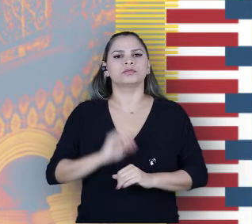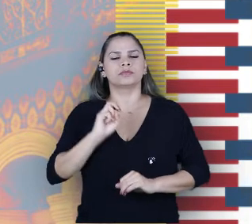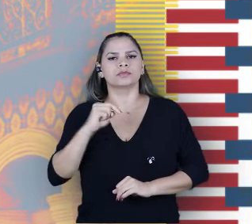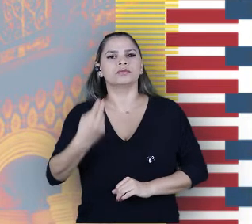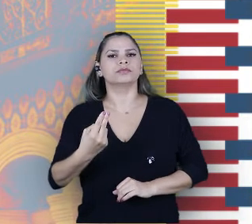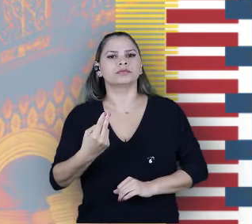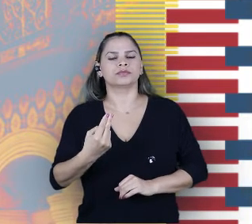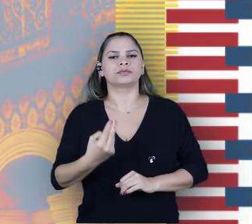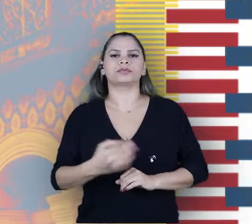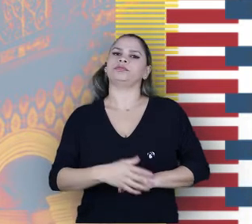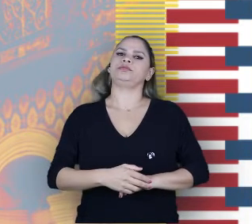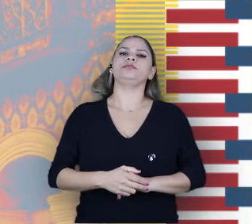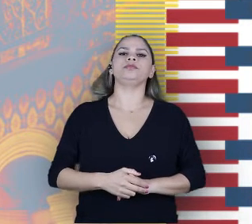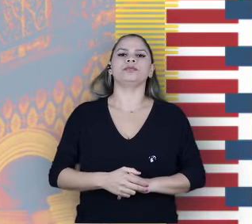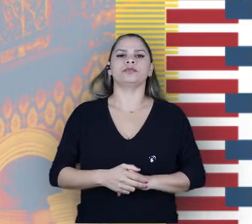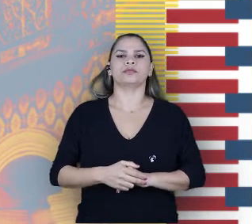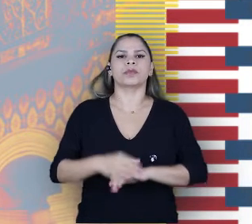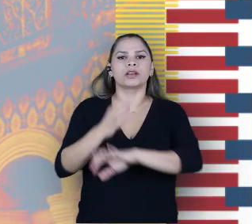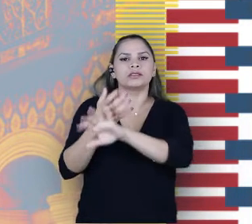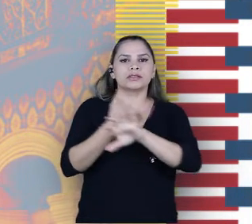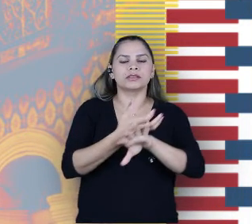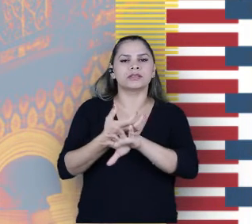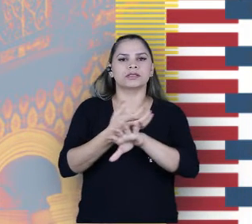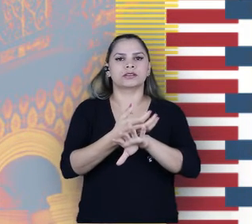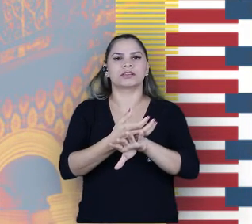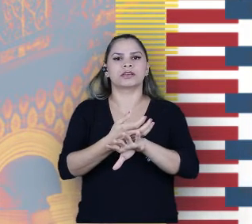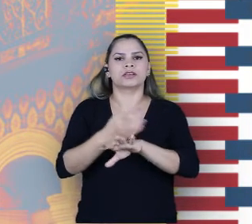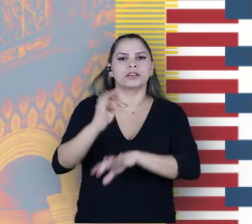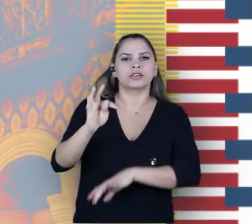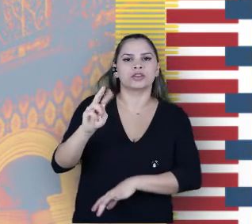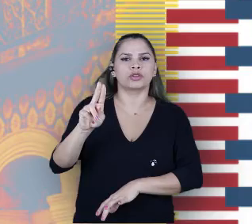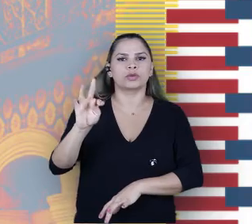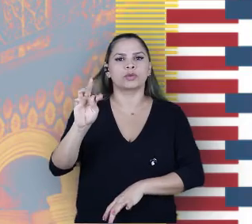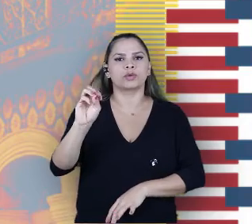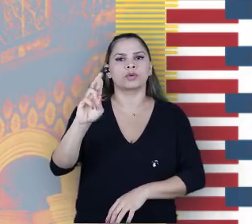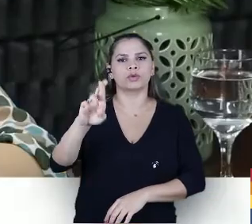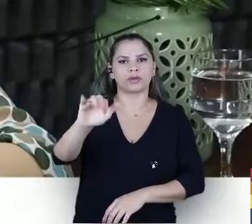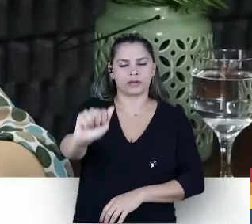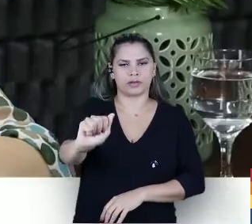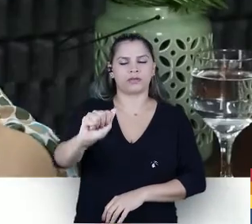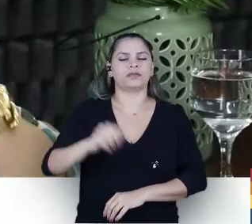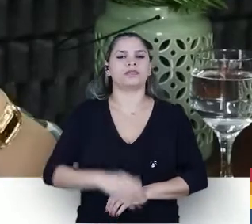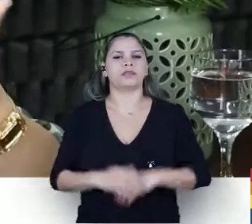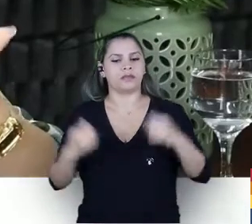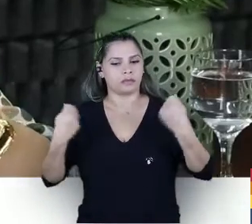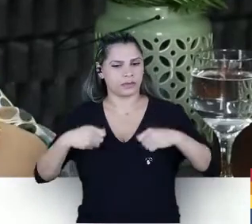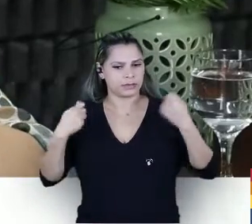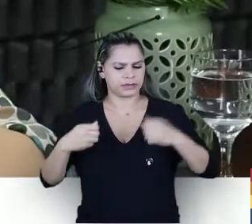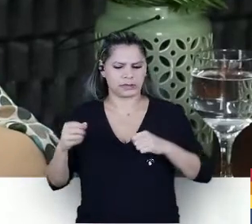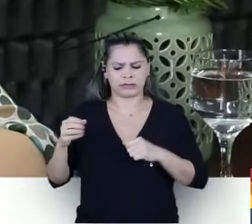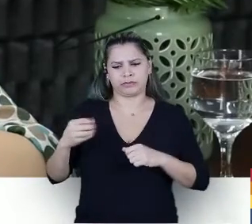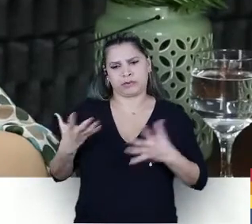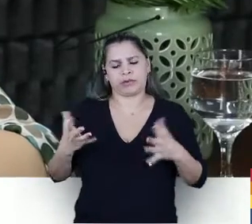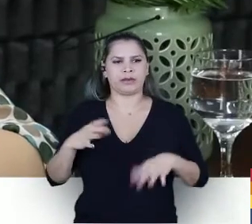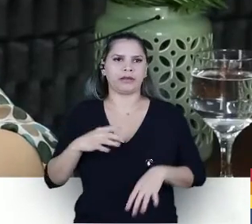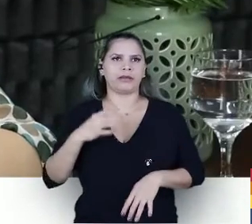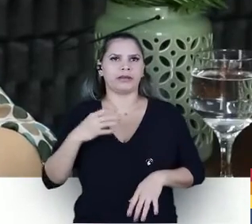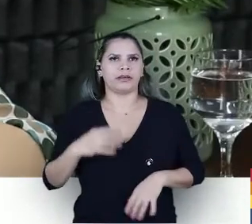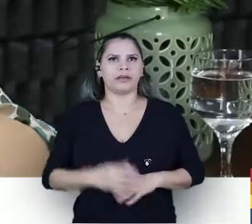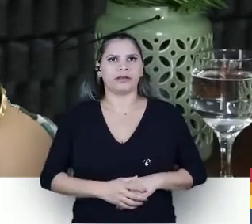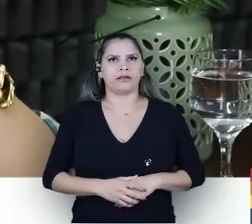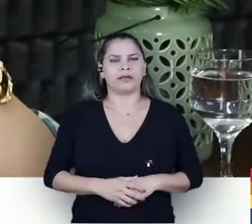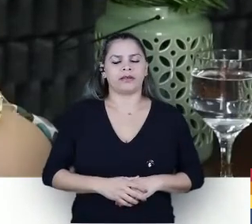crítico, desde a elaboração de metas, a orientação, como nós temos com as disciplinas de tutoria, né?